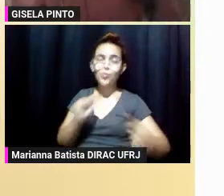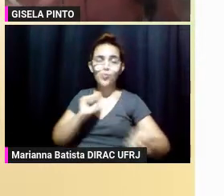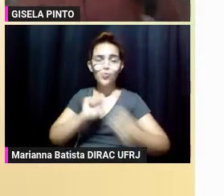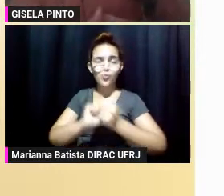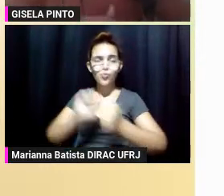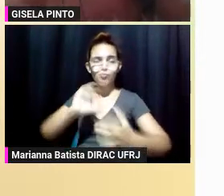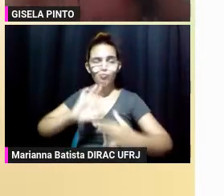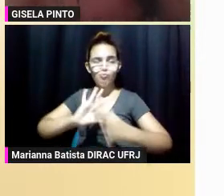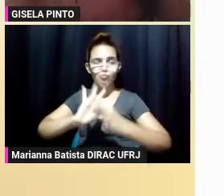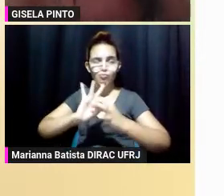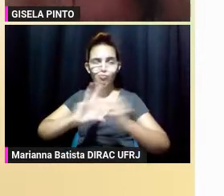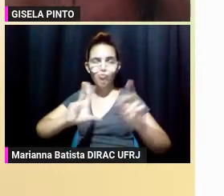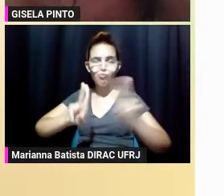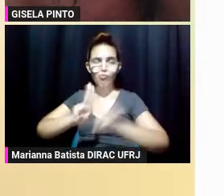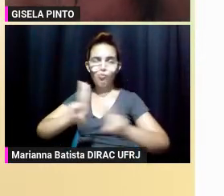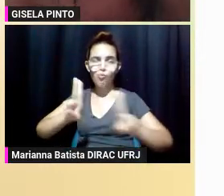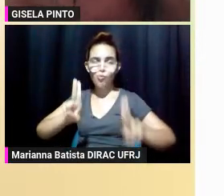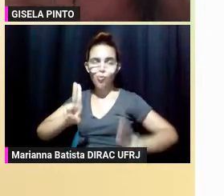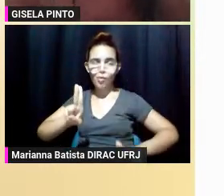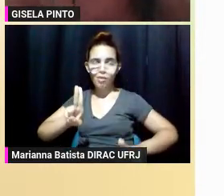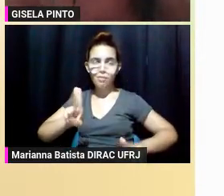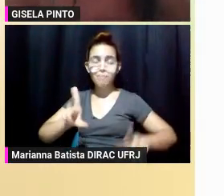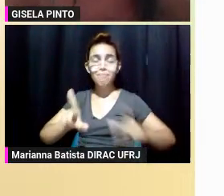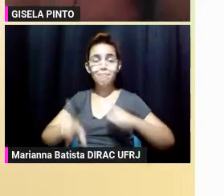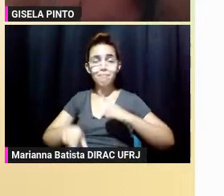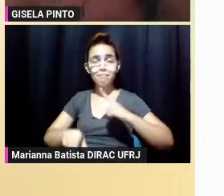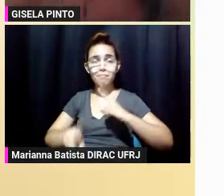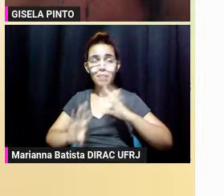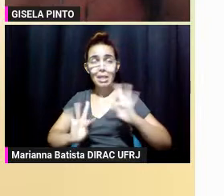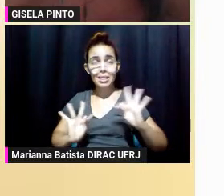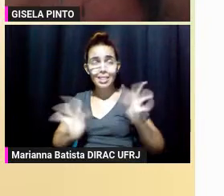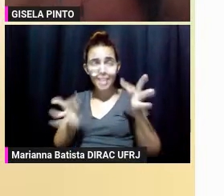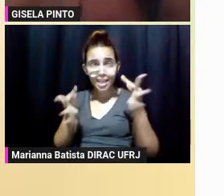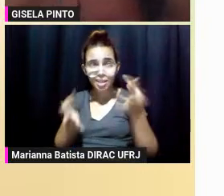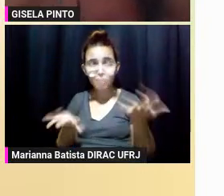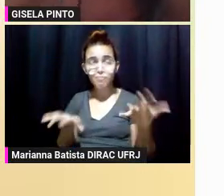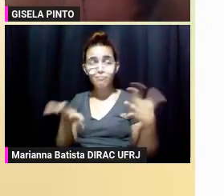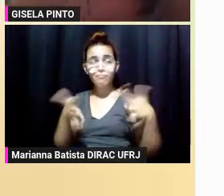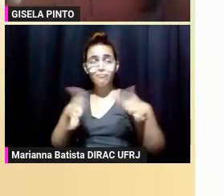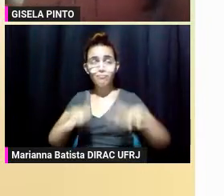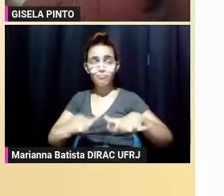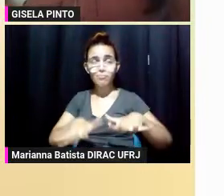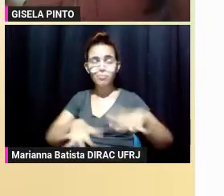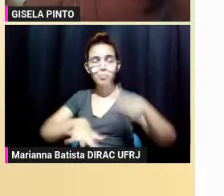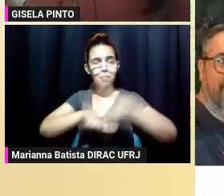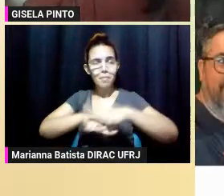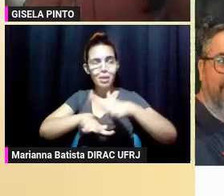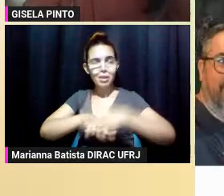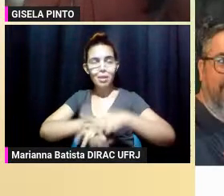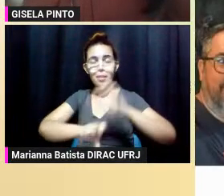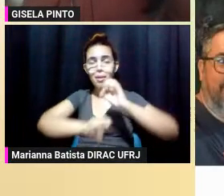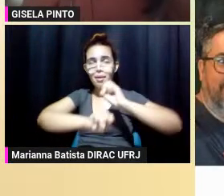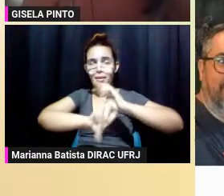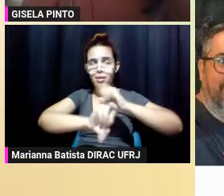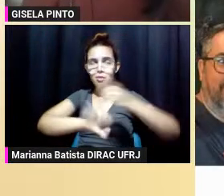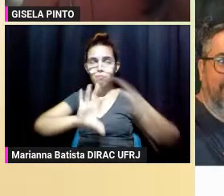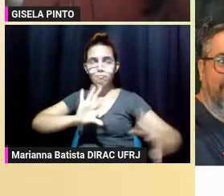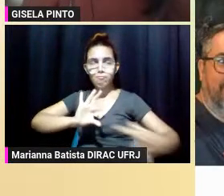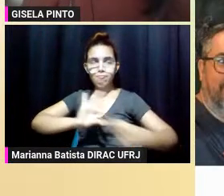que é interinstitucional, que é o Tecnologias, Inclusão, Matemática e Educação.